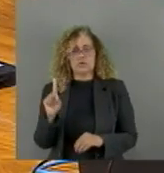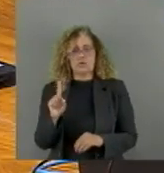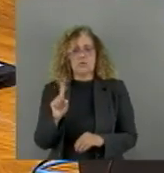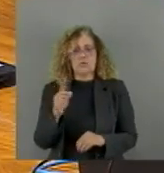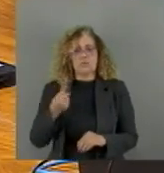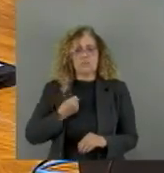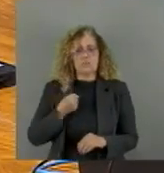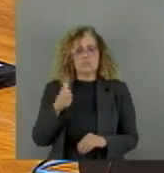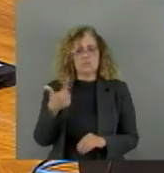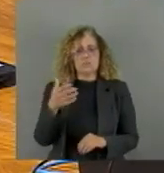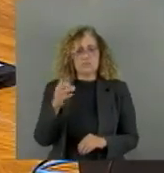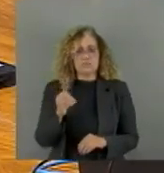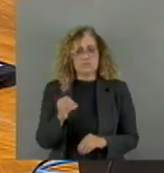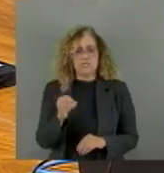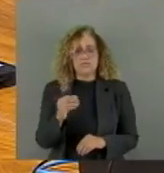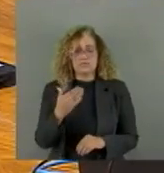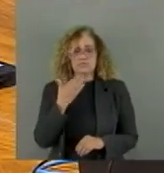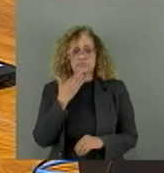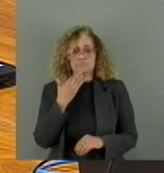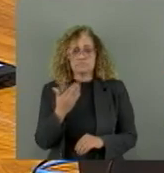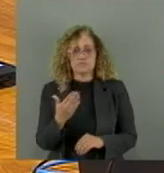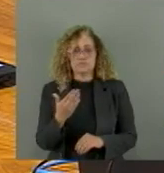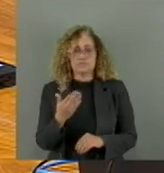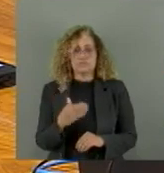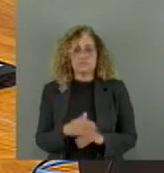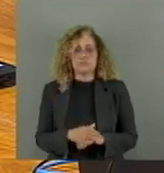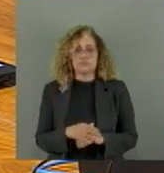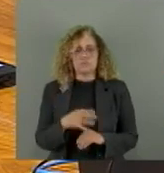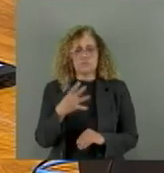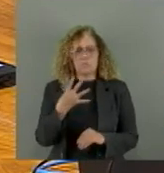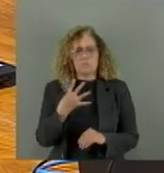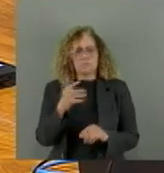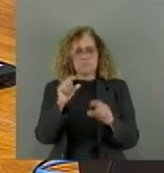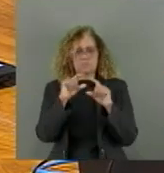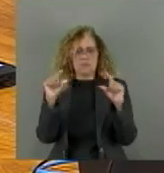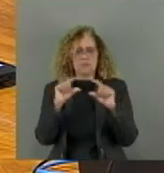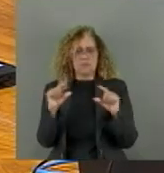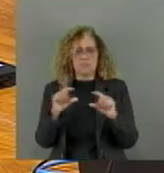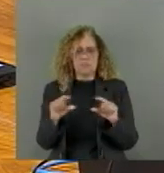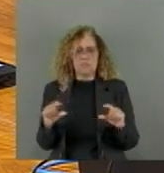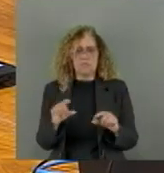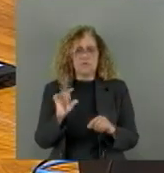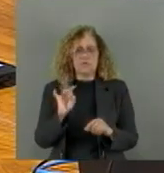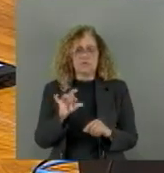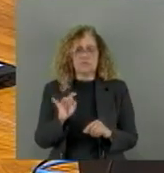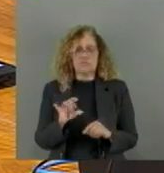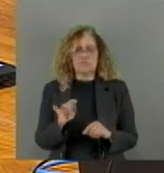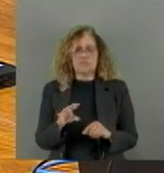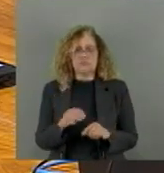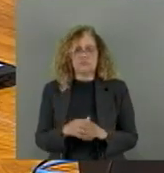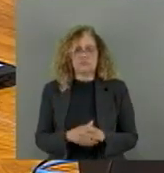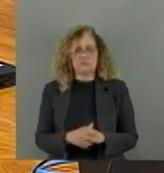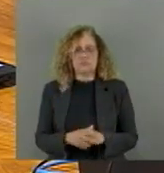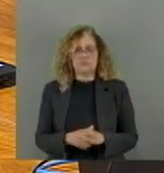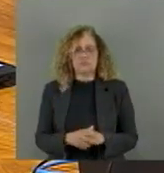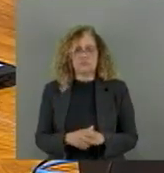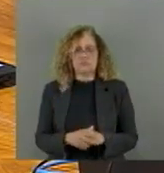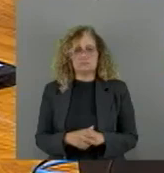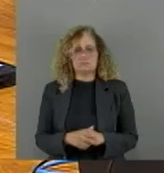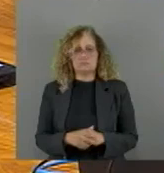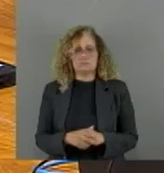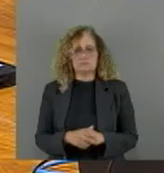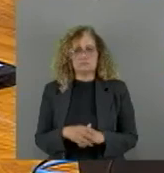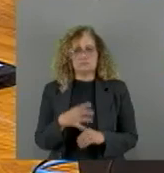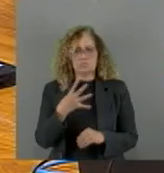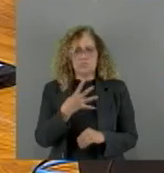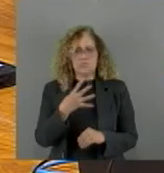ele só está solicitando, são 4, 5 frases. Requer, baseado no artigo 58, Constituição Federal, artigo 93, Regimento Interno